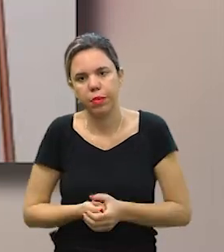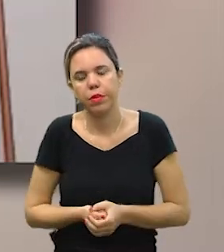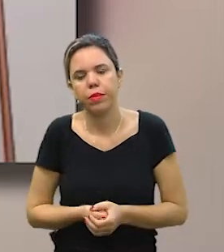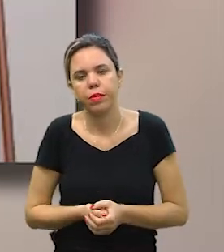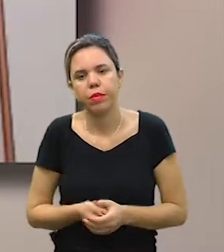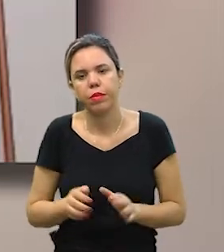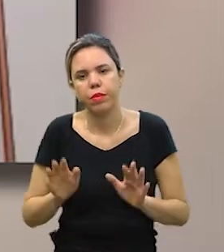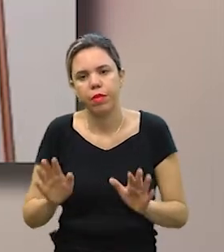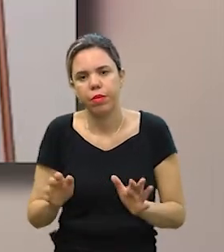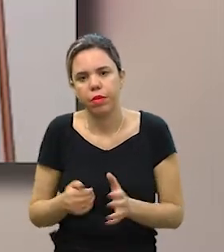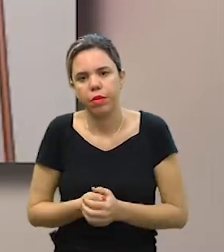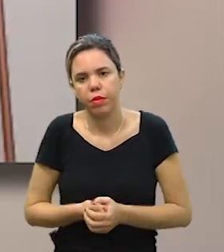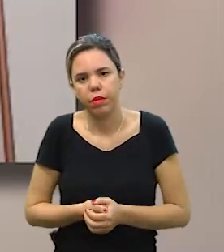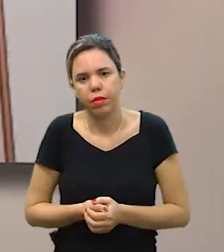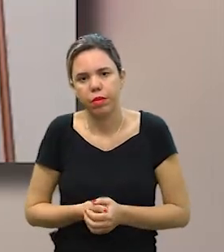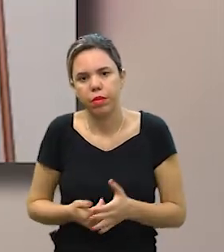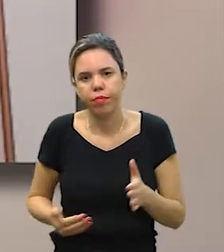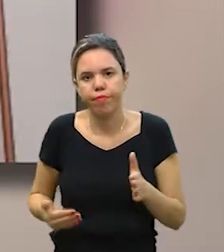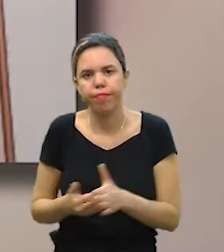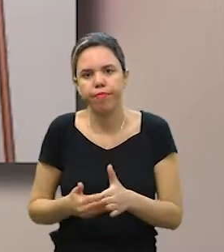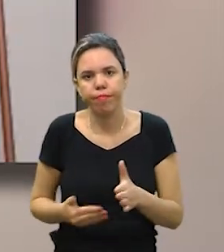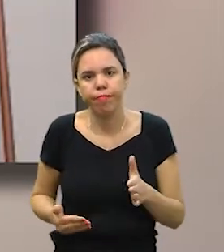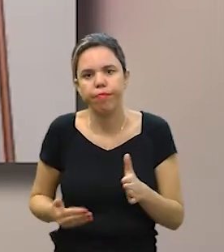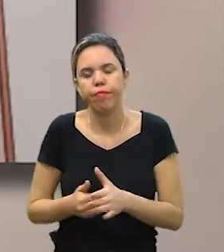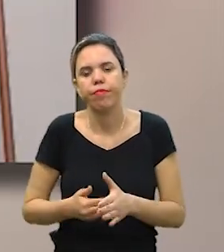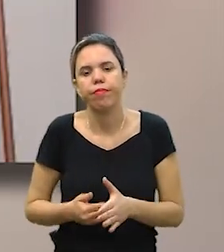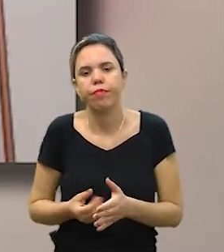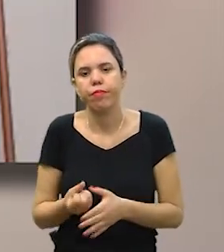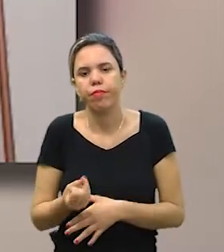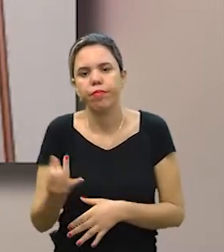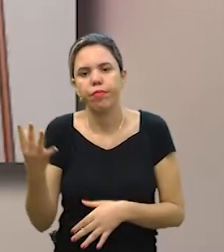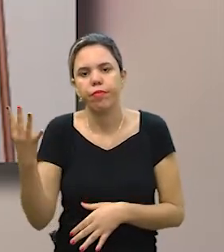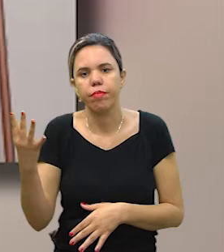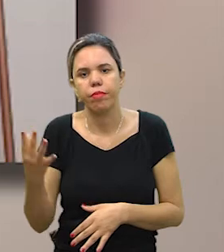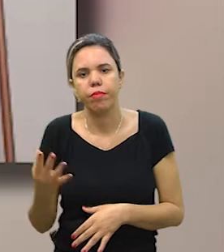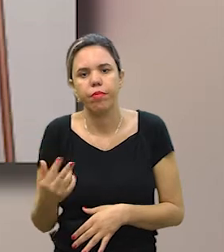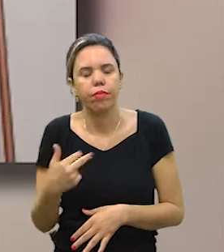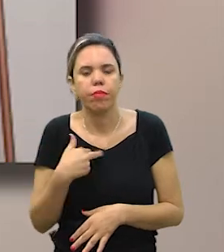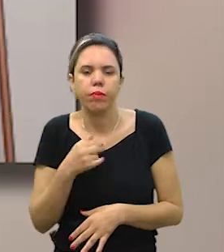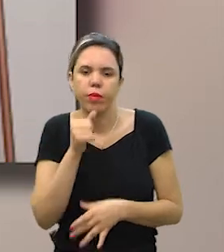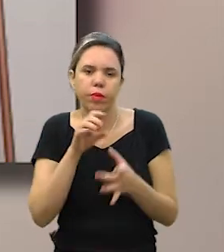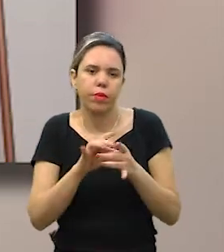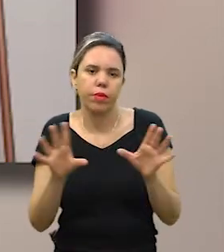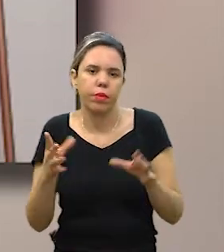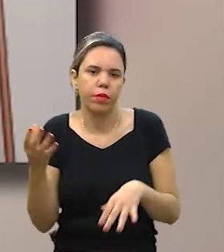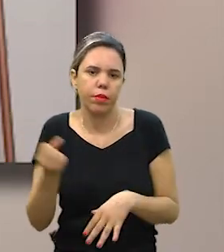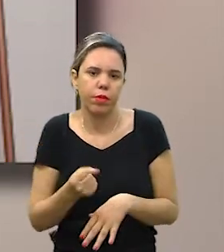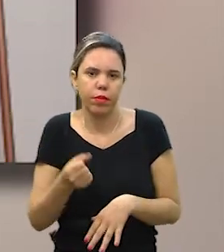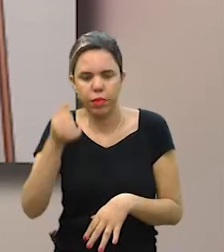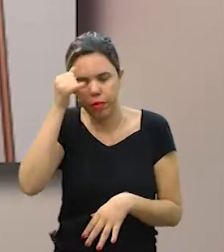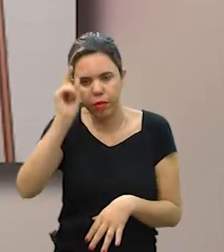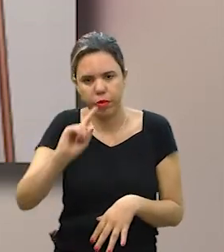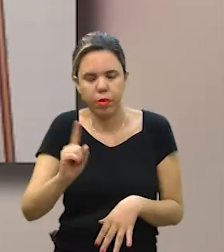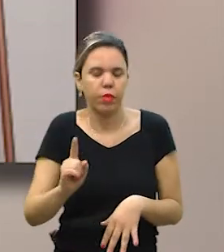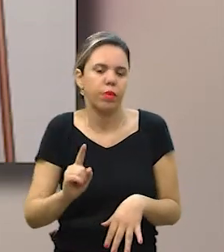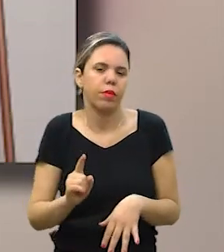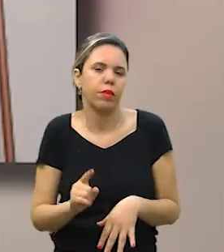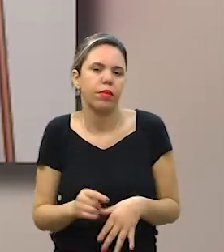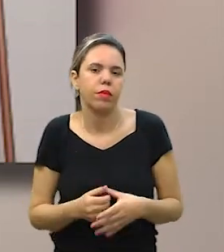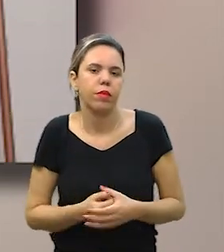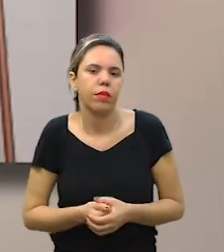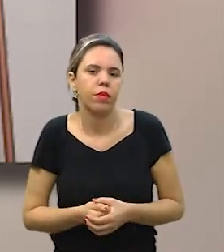liberando, mas com restrições, né? Com quantidade. A gente não pode liberar o leite de vaca